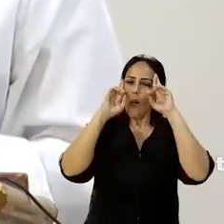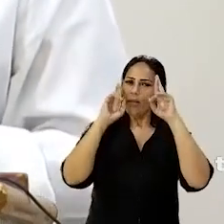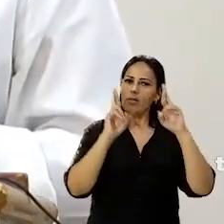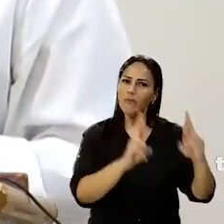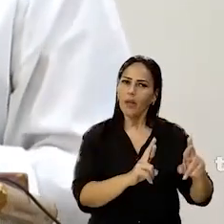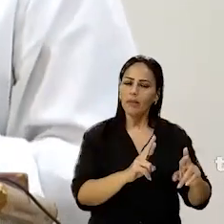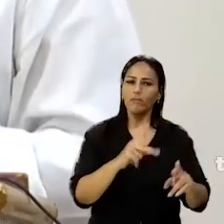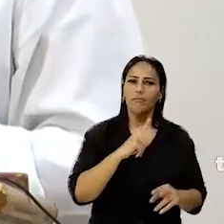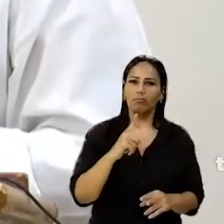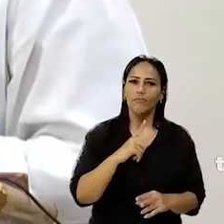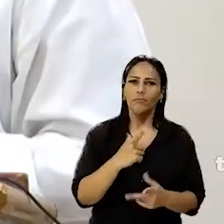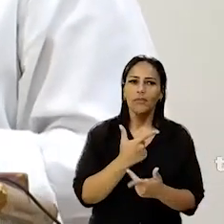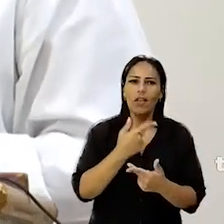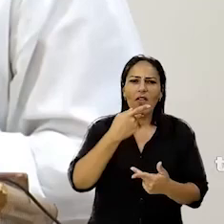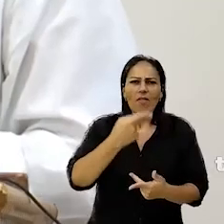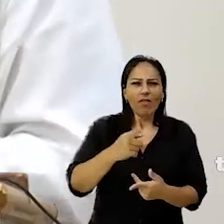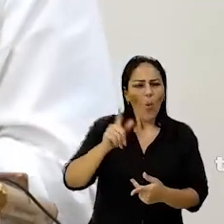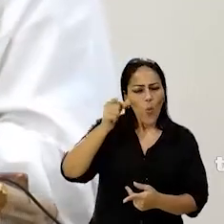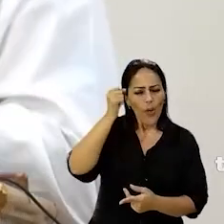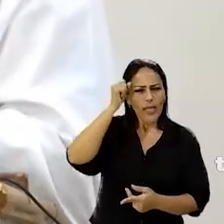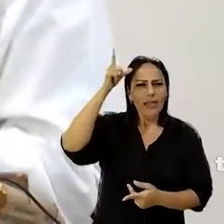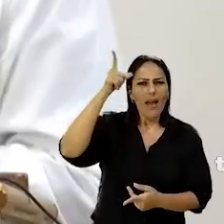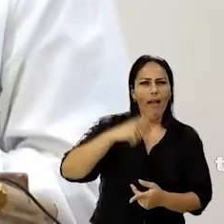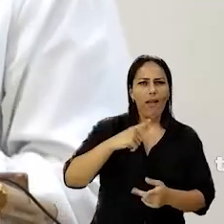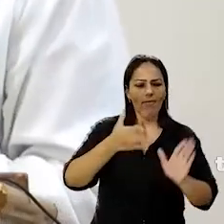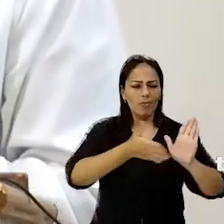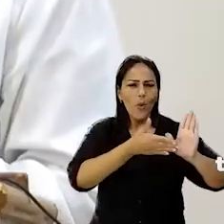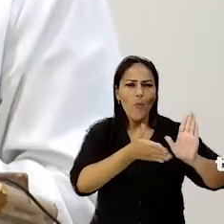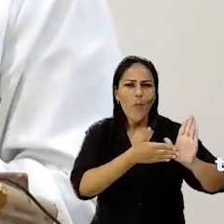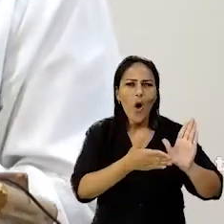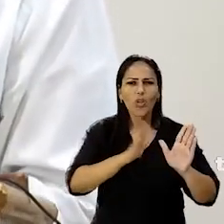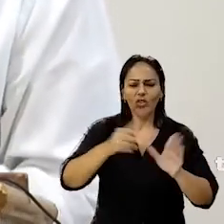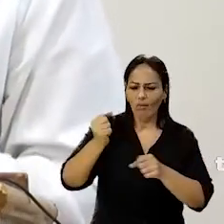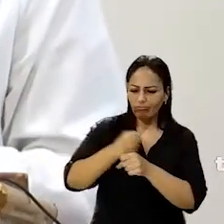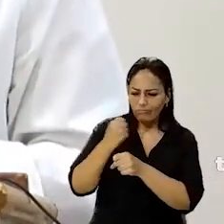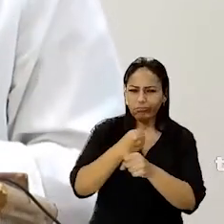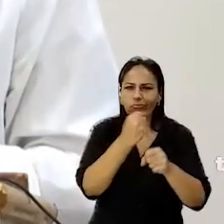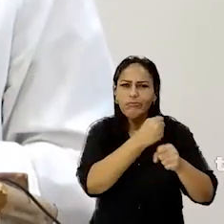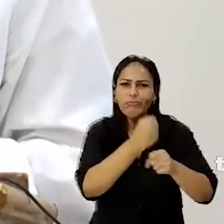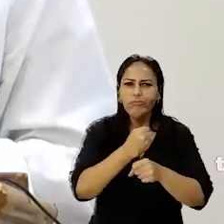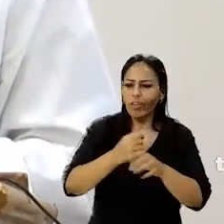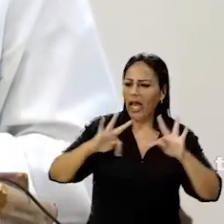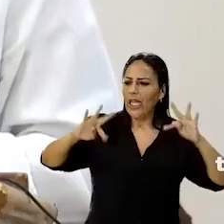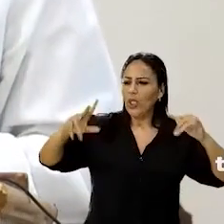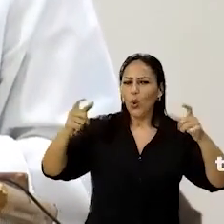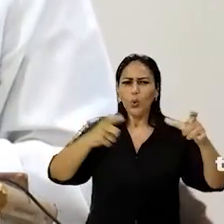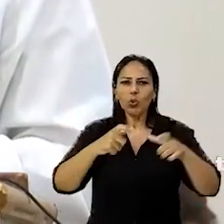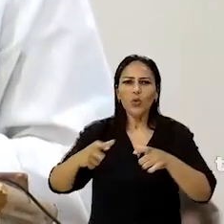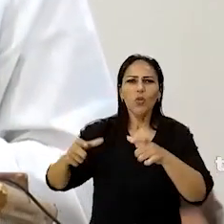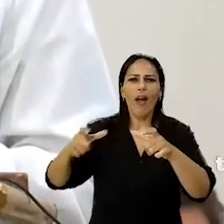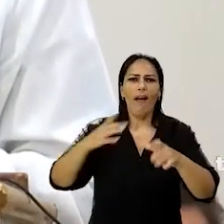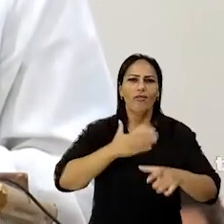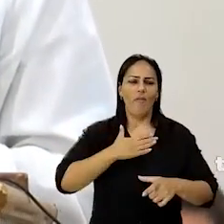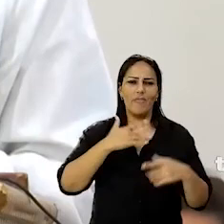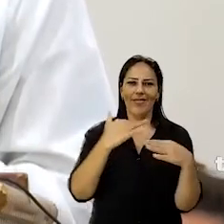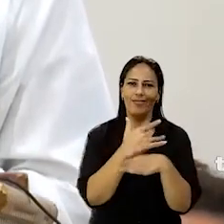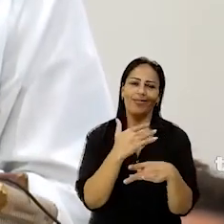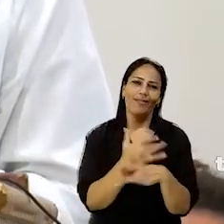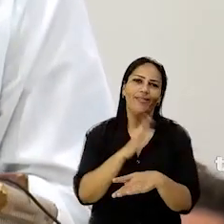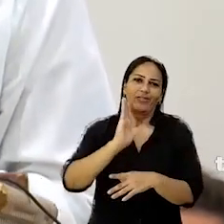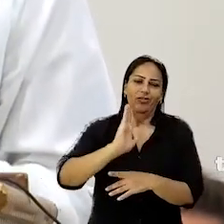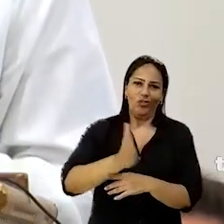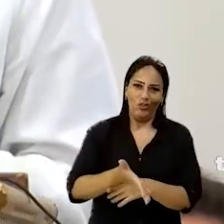que falo de ideias, de propostas, que já fiz obras em todos os lugares da minha terra,